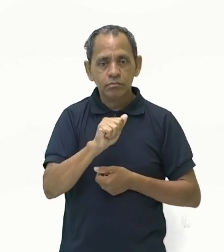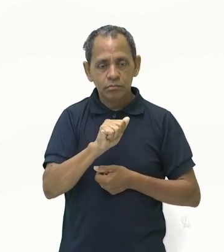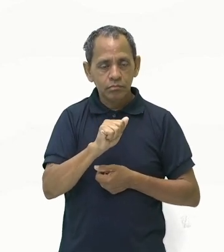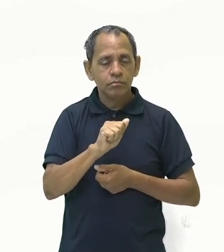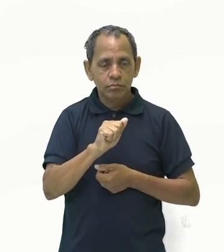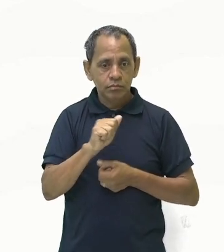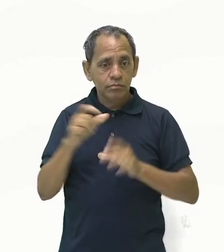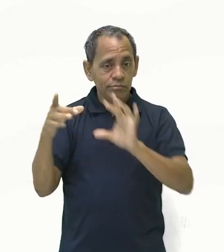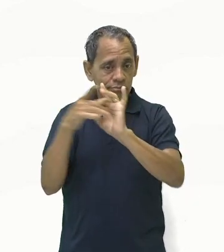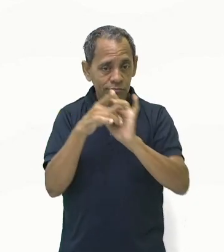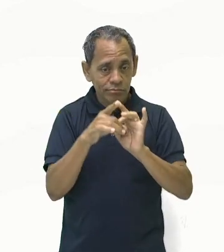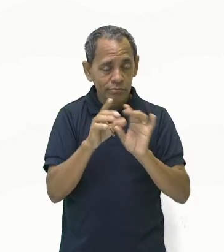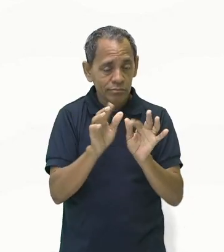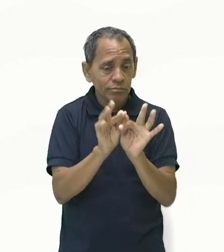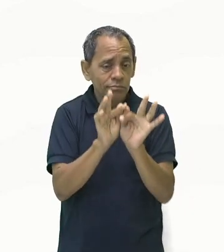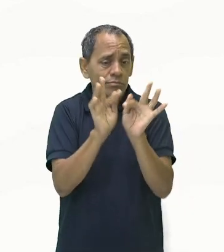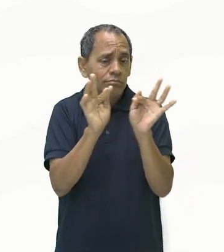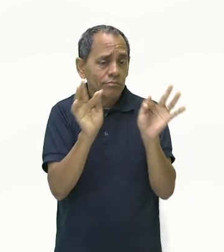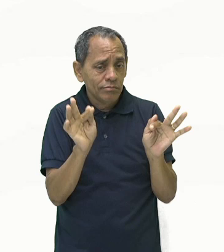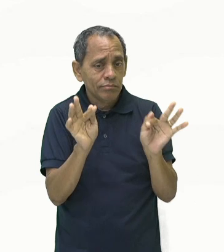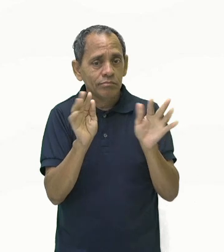simples,